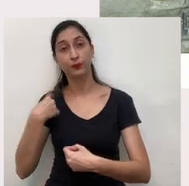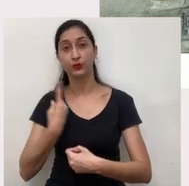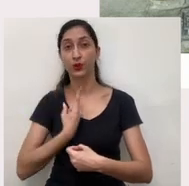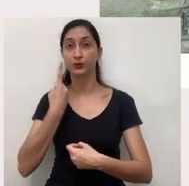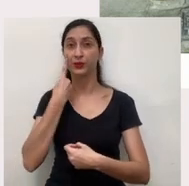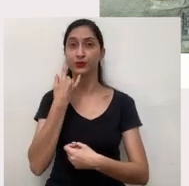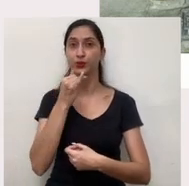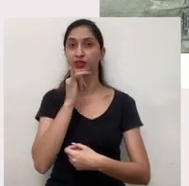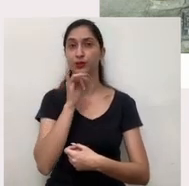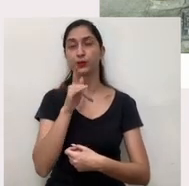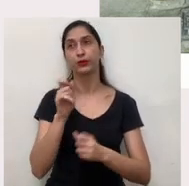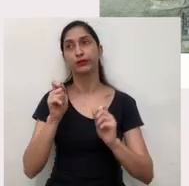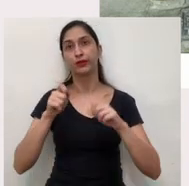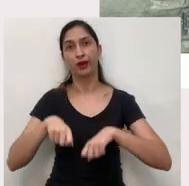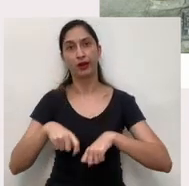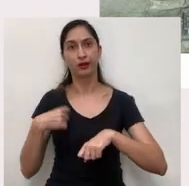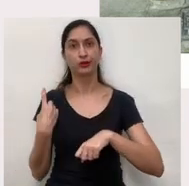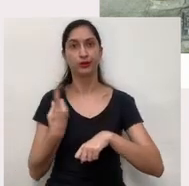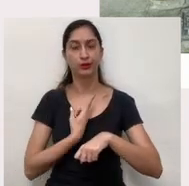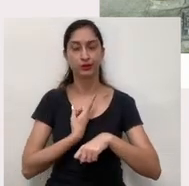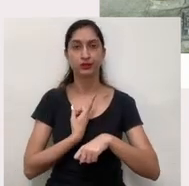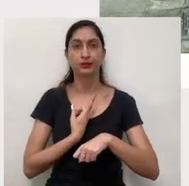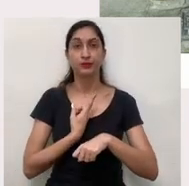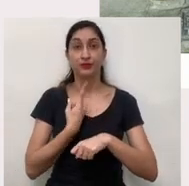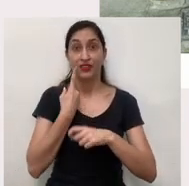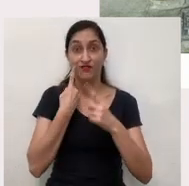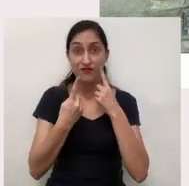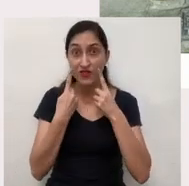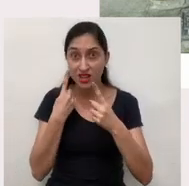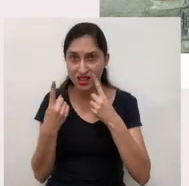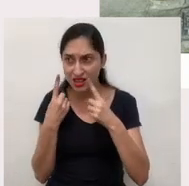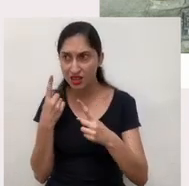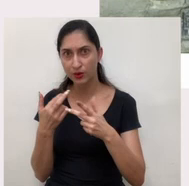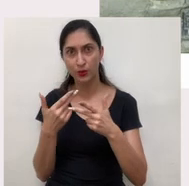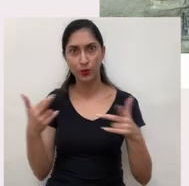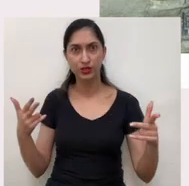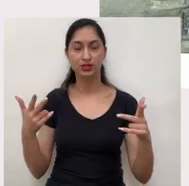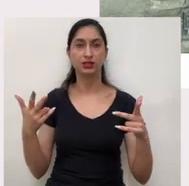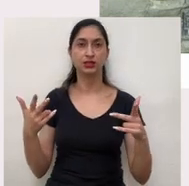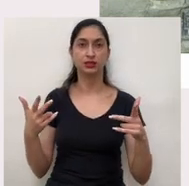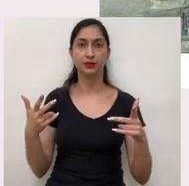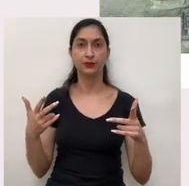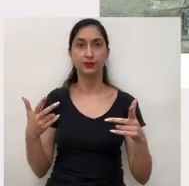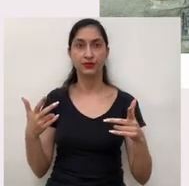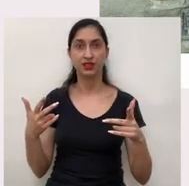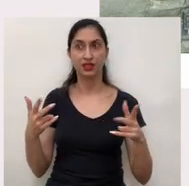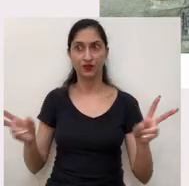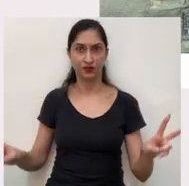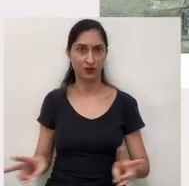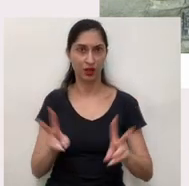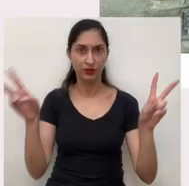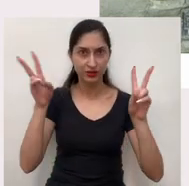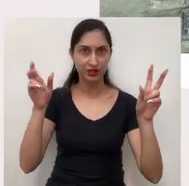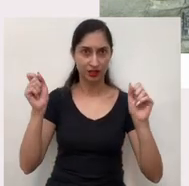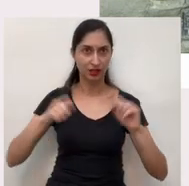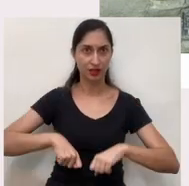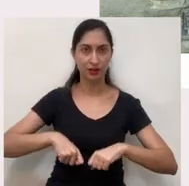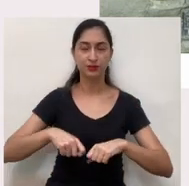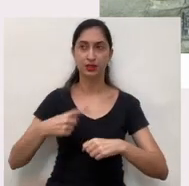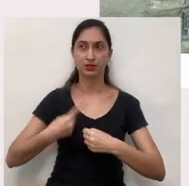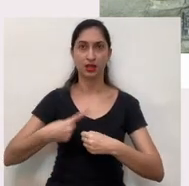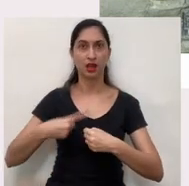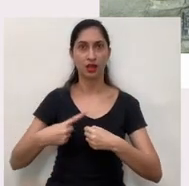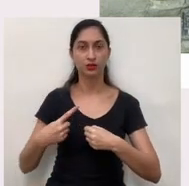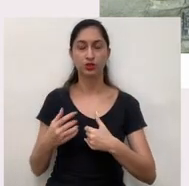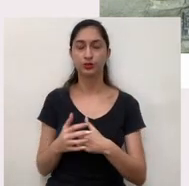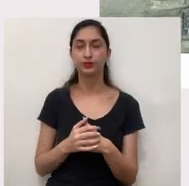a gente também pode, além de ver coisas não imediatamente valorizáveis, vamos dizer assim, na cidade,